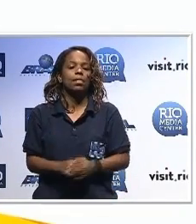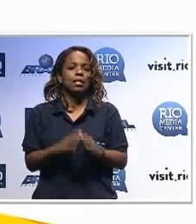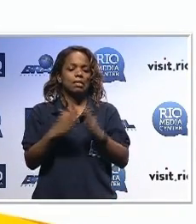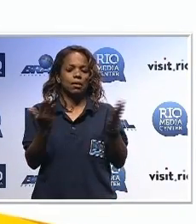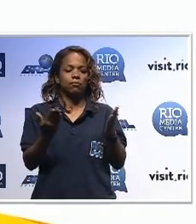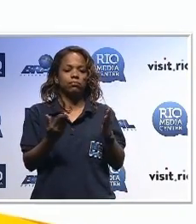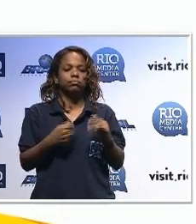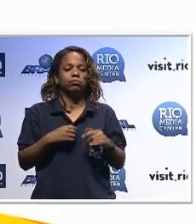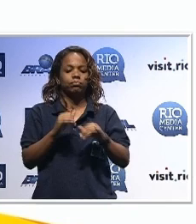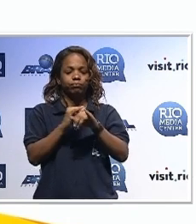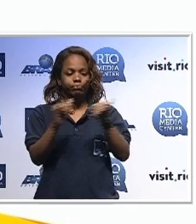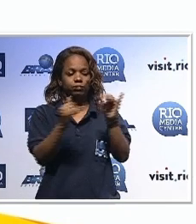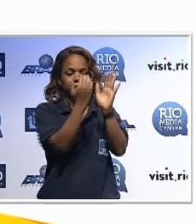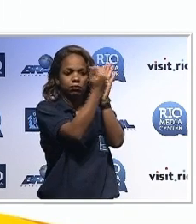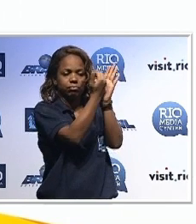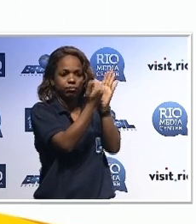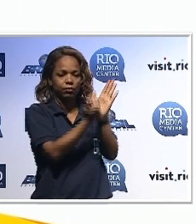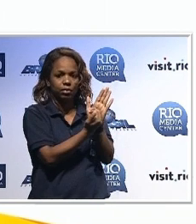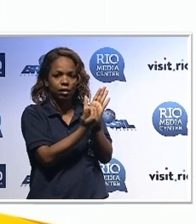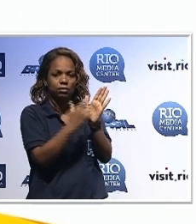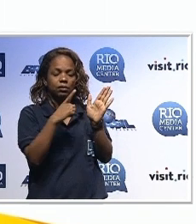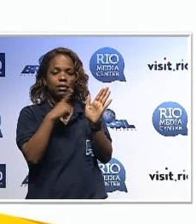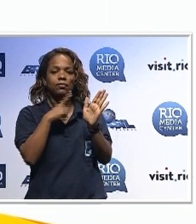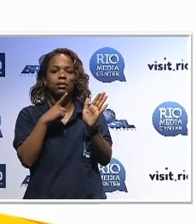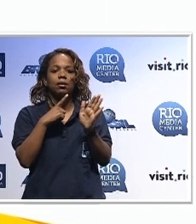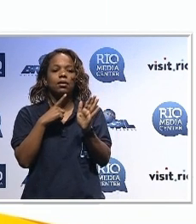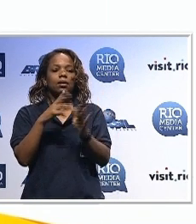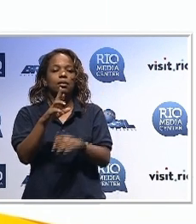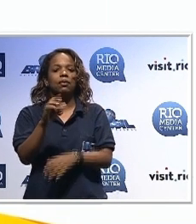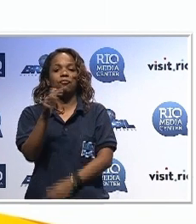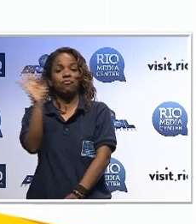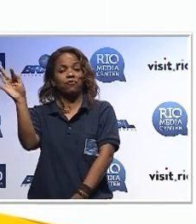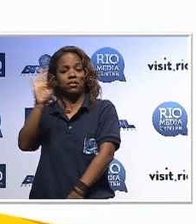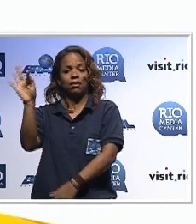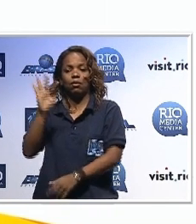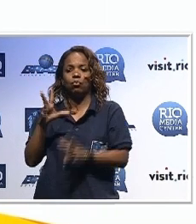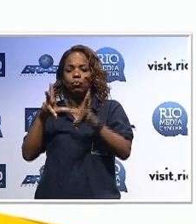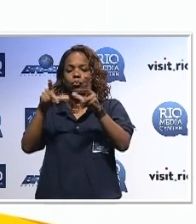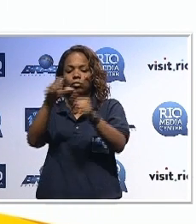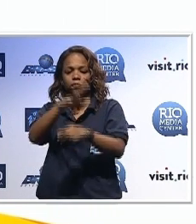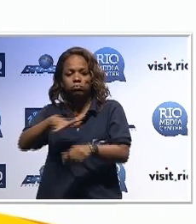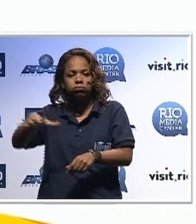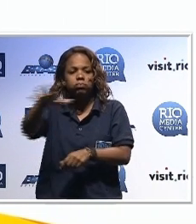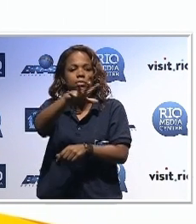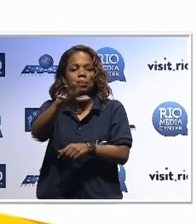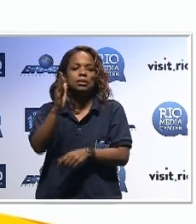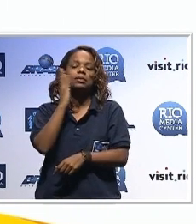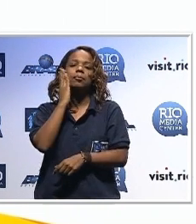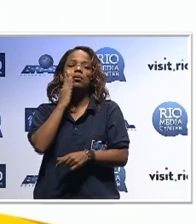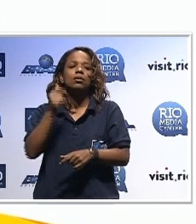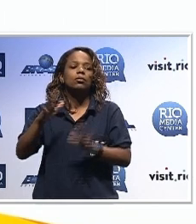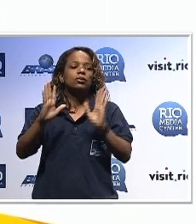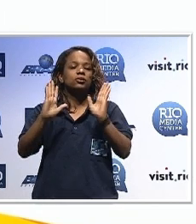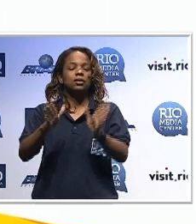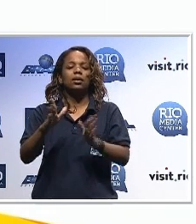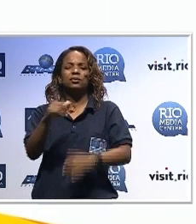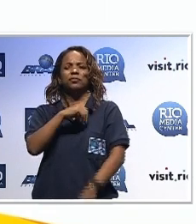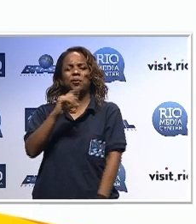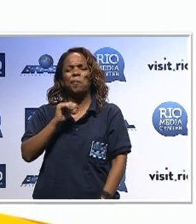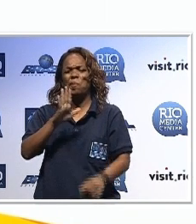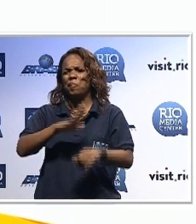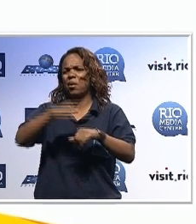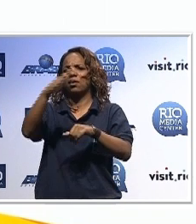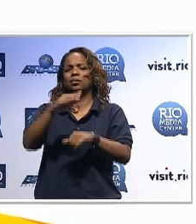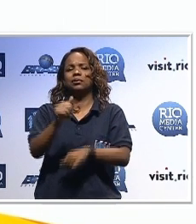banco de dados dele foi puxado da Receita Federal, então ele tem todos os estabelecimentos comerciais, e nós já tivemos